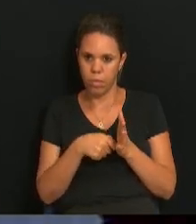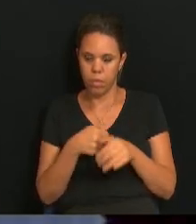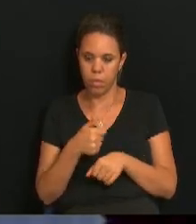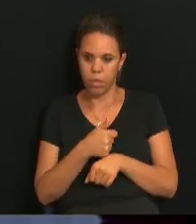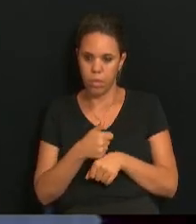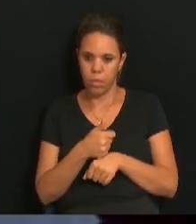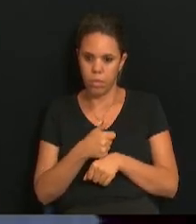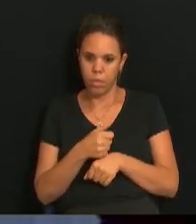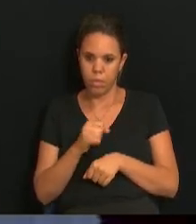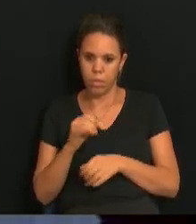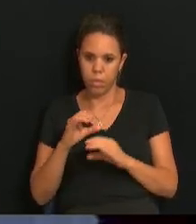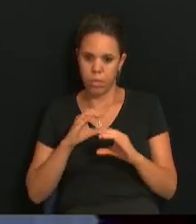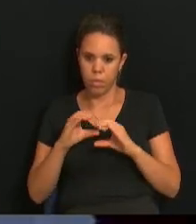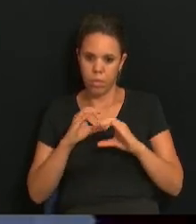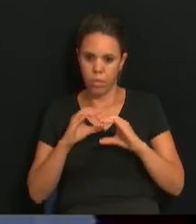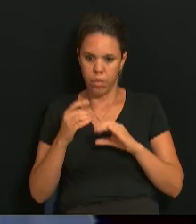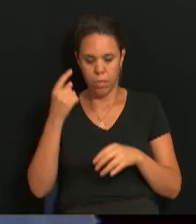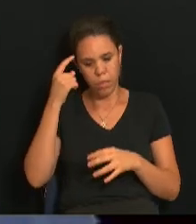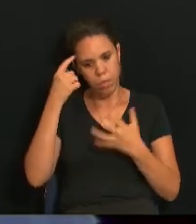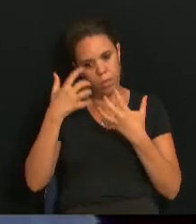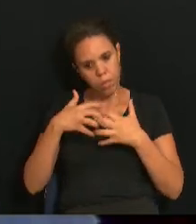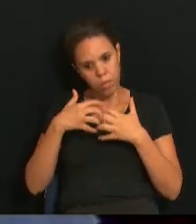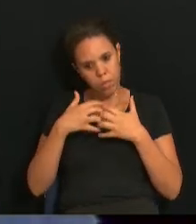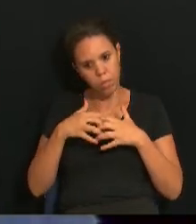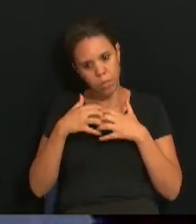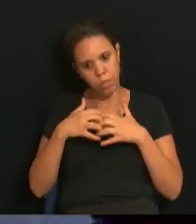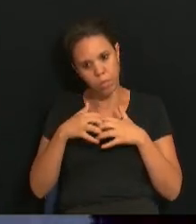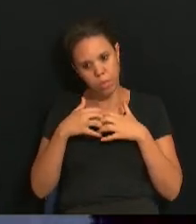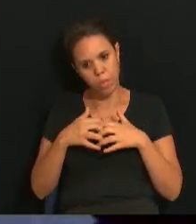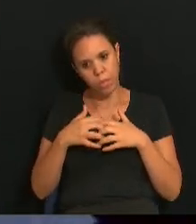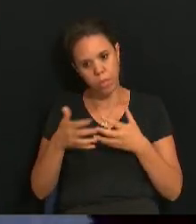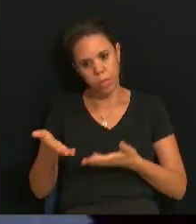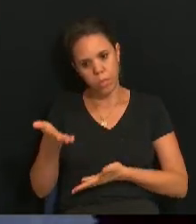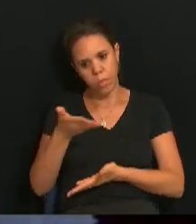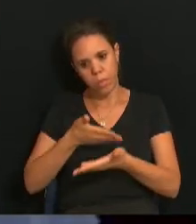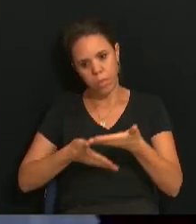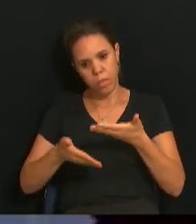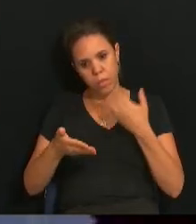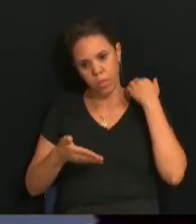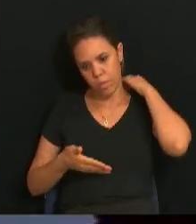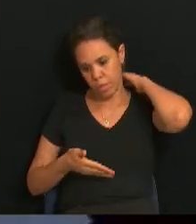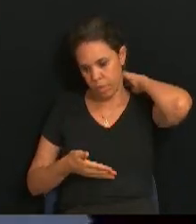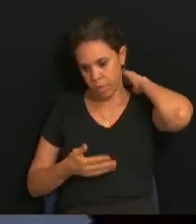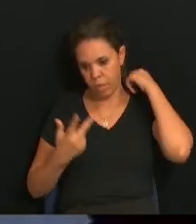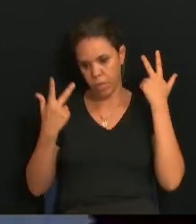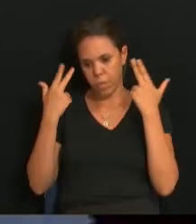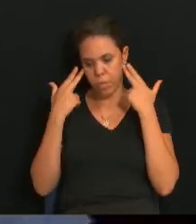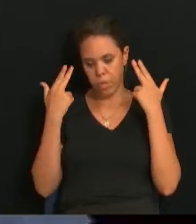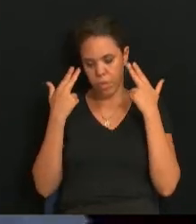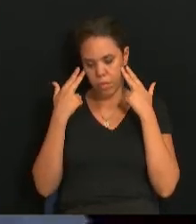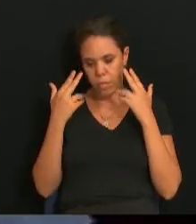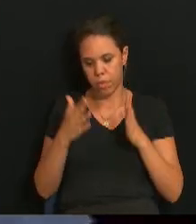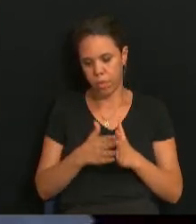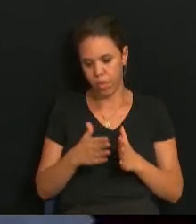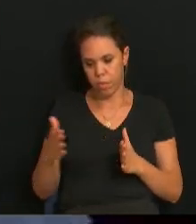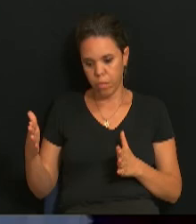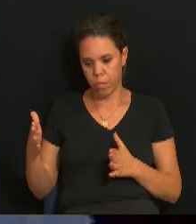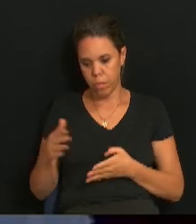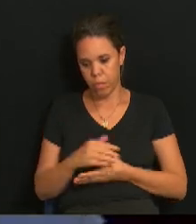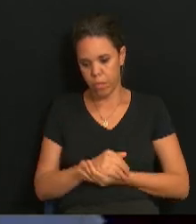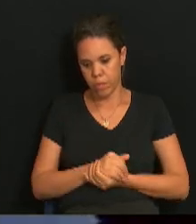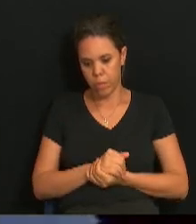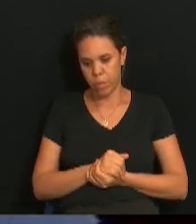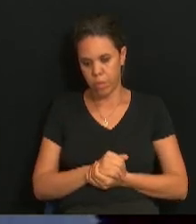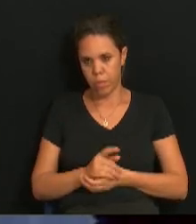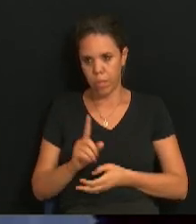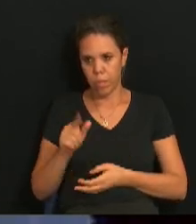se articulem para pensar em formas também de compartilhamento, para que seja comum essas pautas e que sejam,